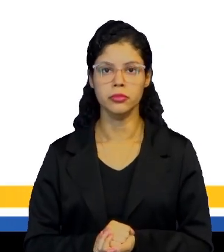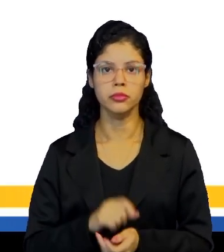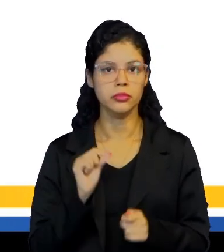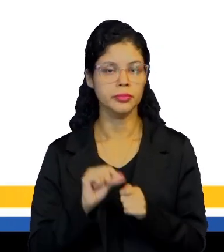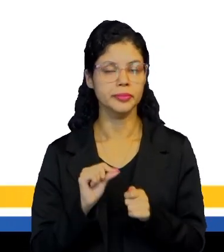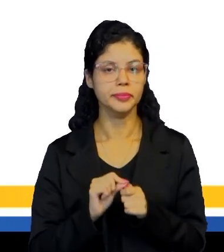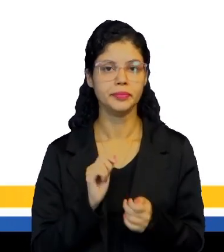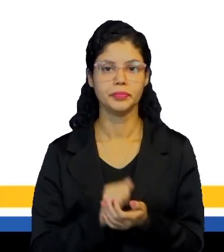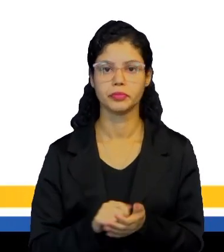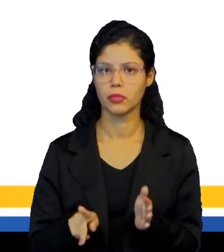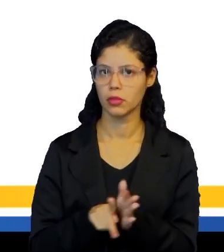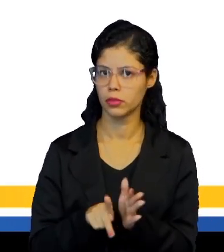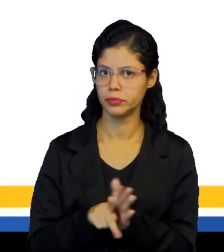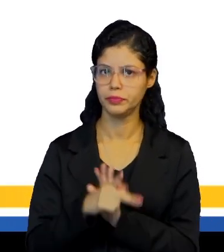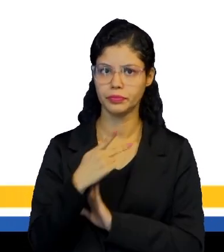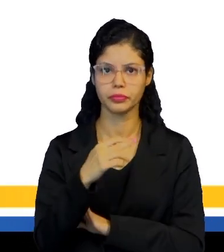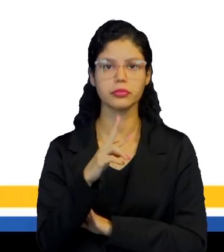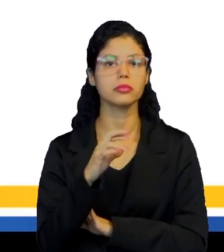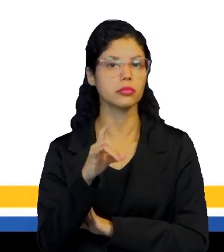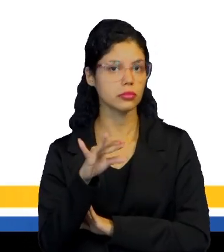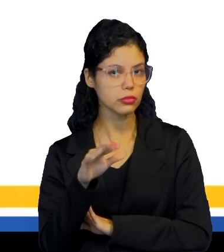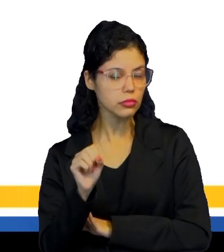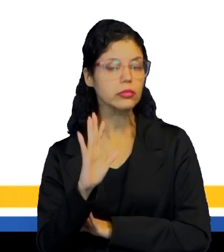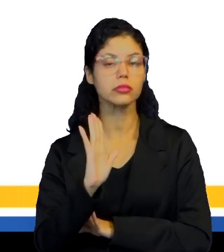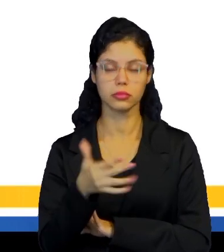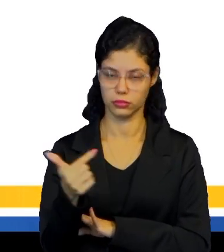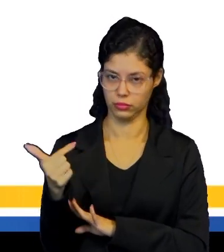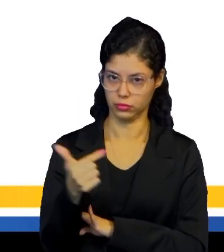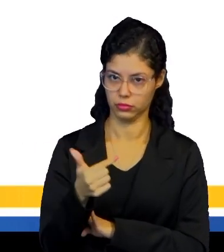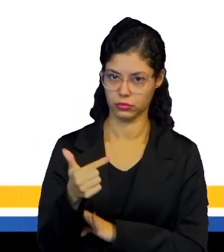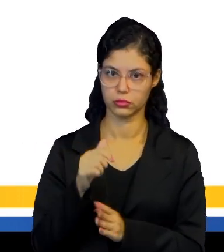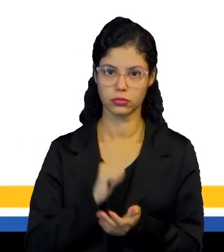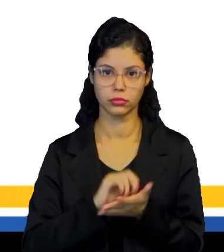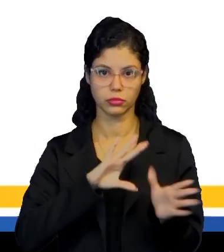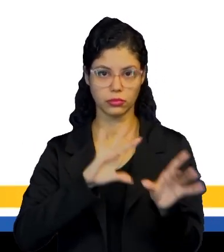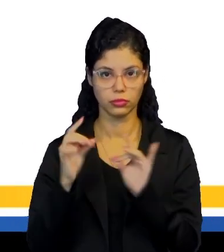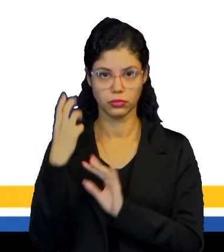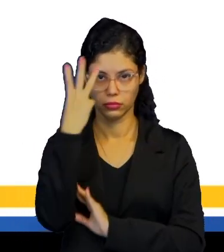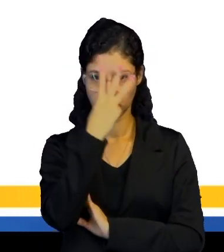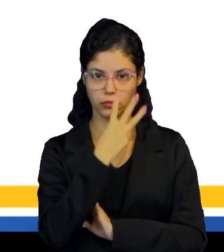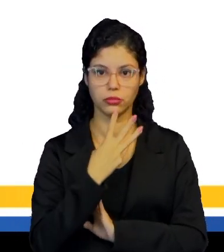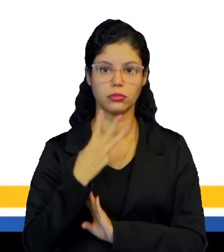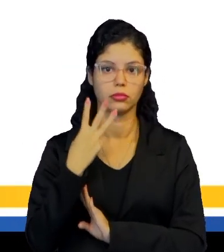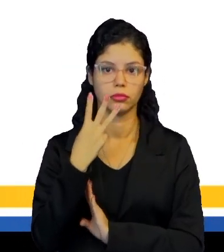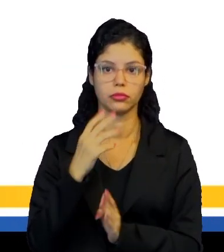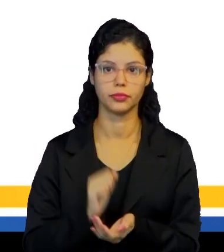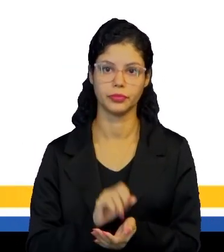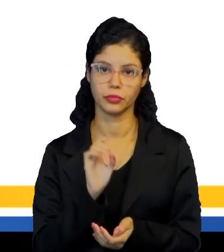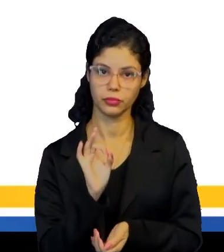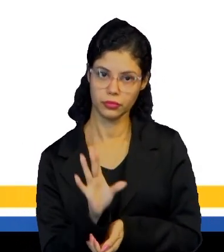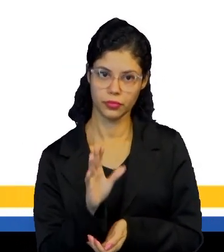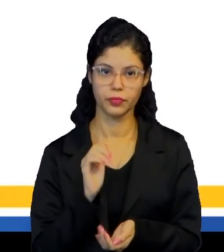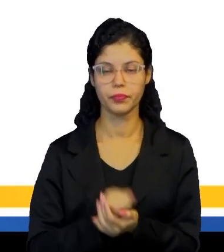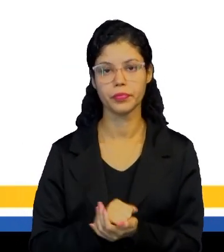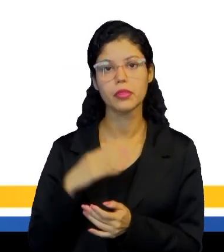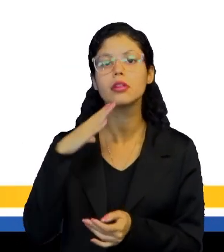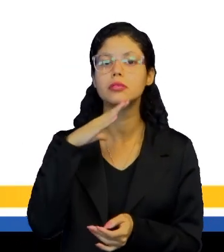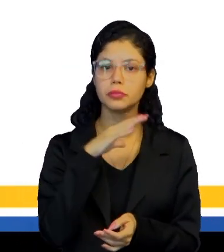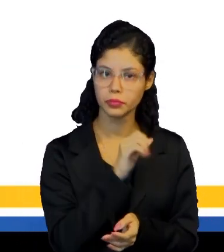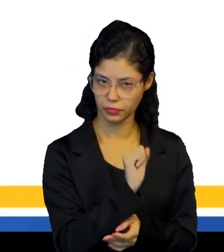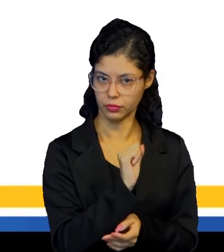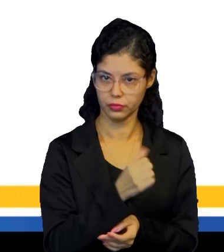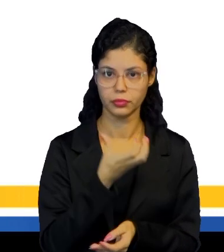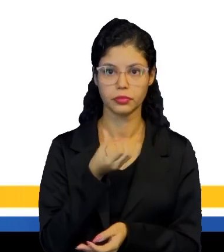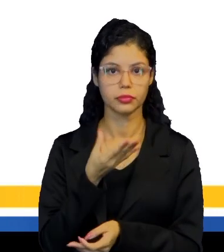e para fazer um um determinado percurso já o segundo levou três horas só que uma velocidade